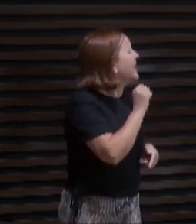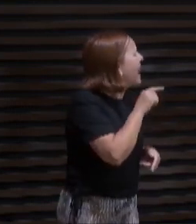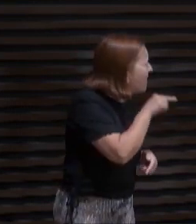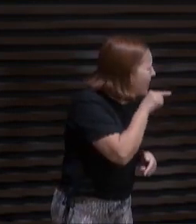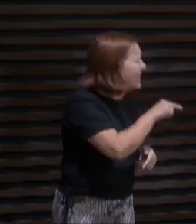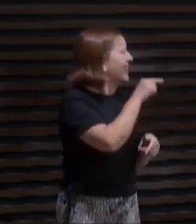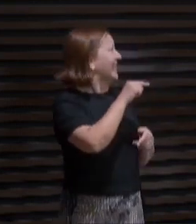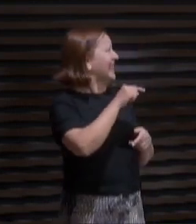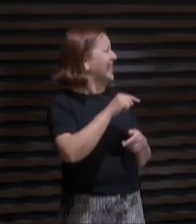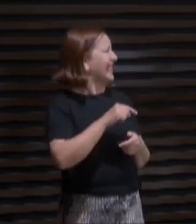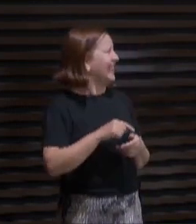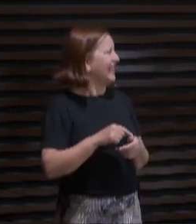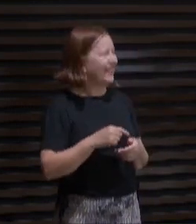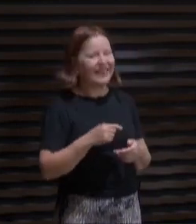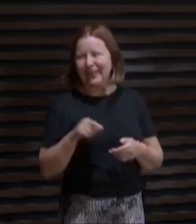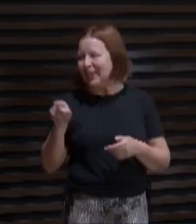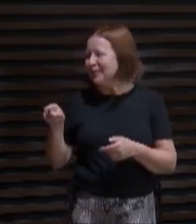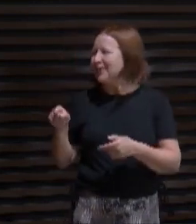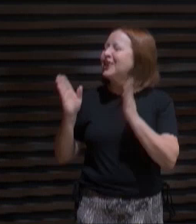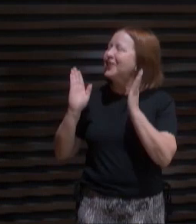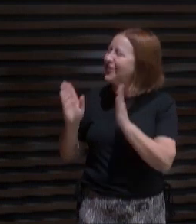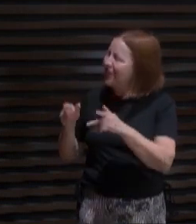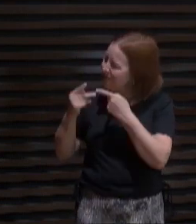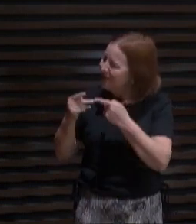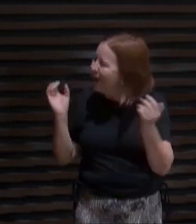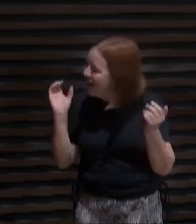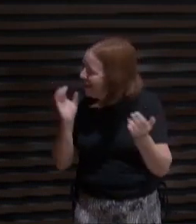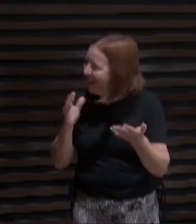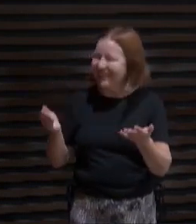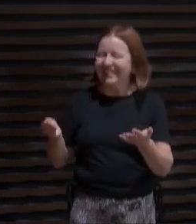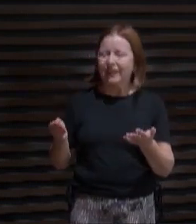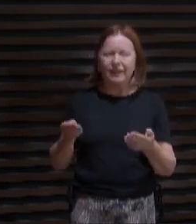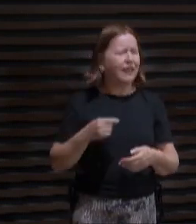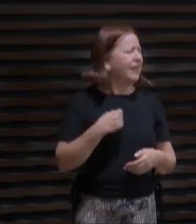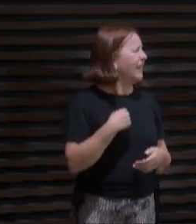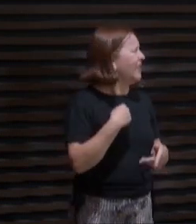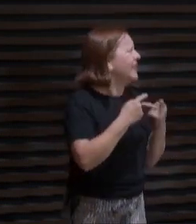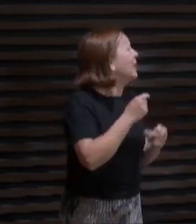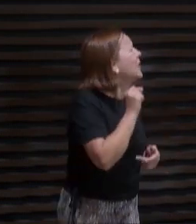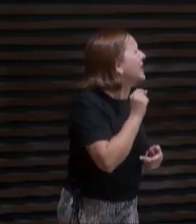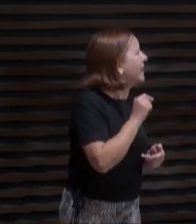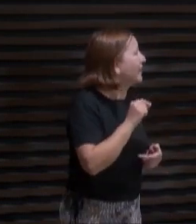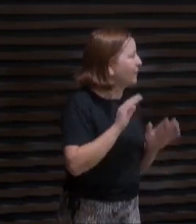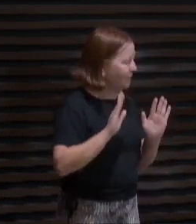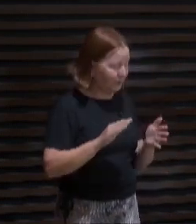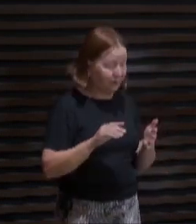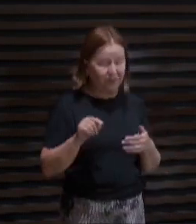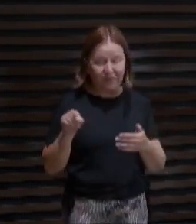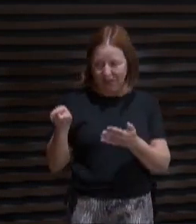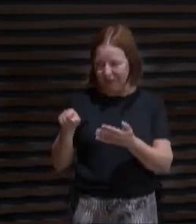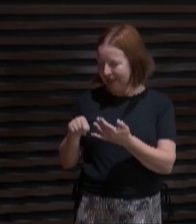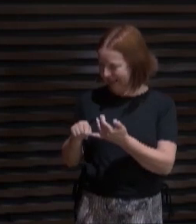você? Eu disse: você me disse há pouco. O que eu disse? Eu digo: ó, você